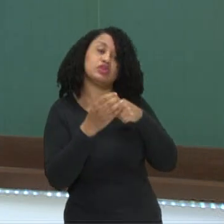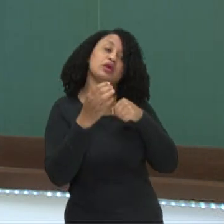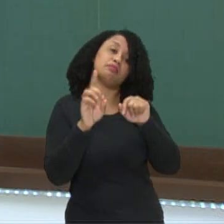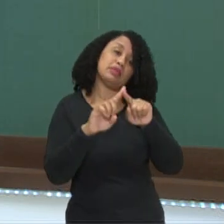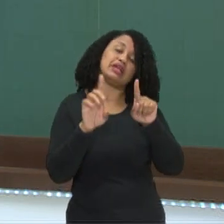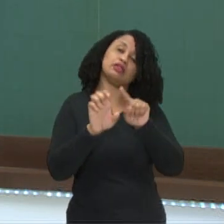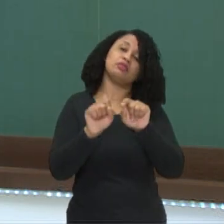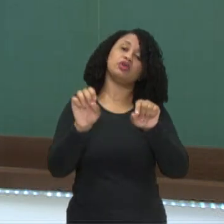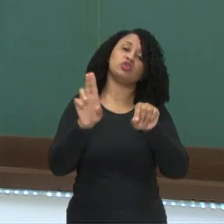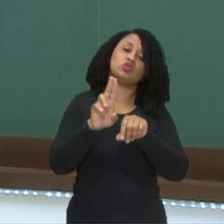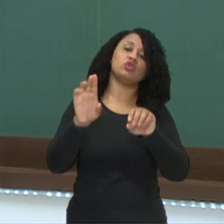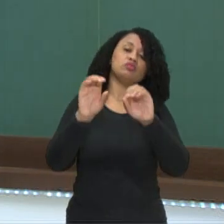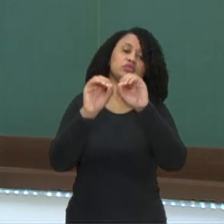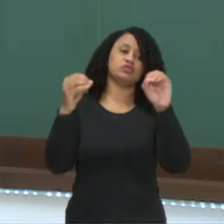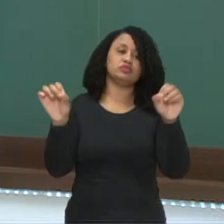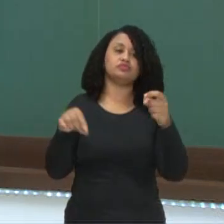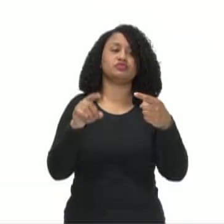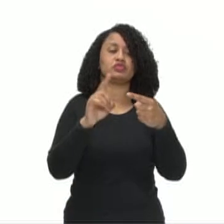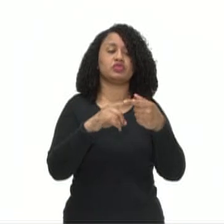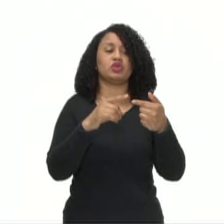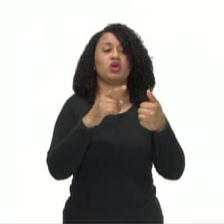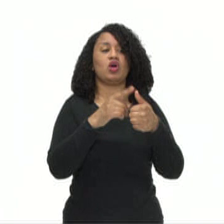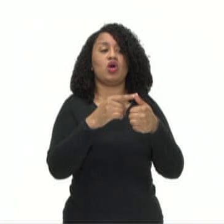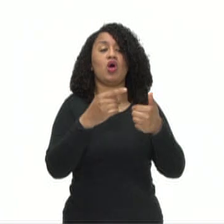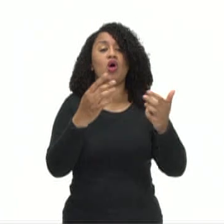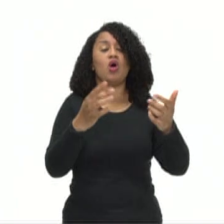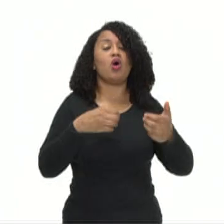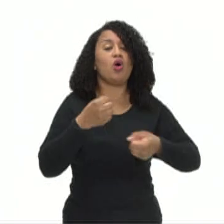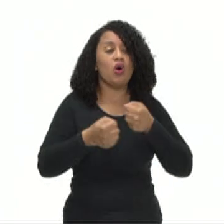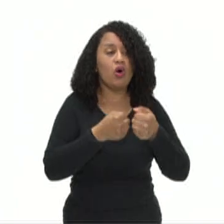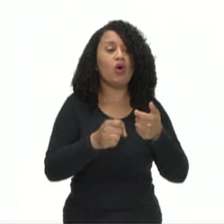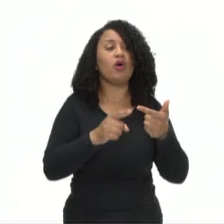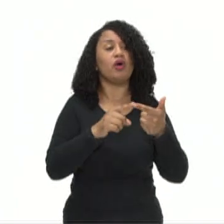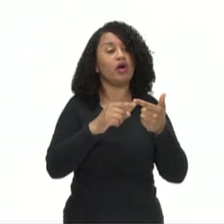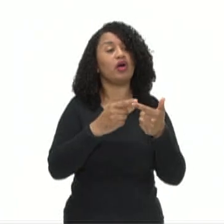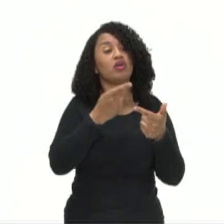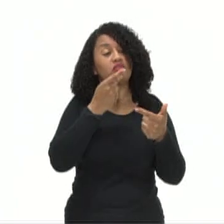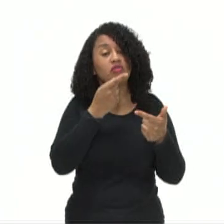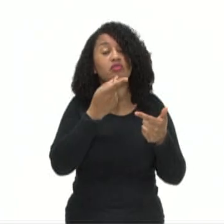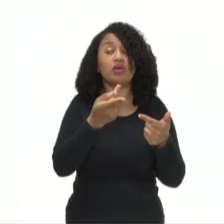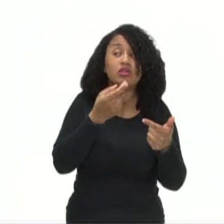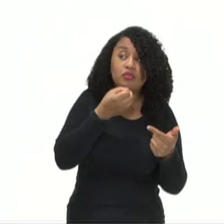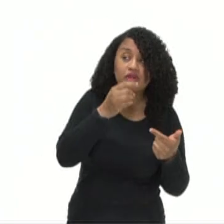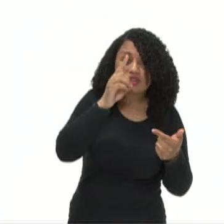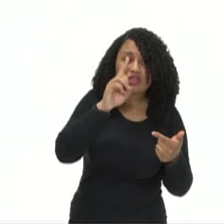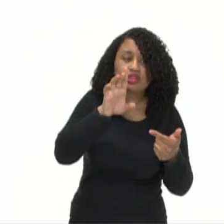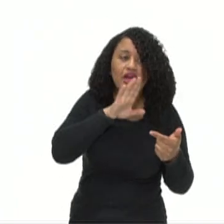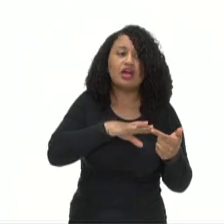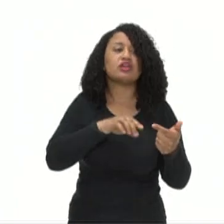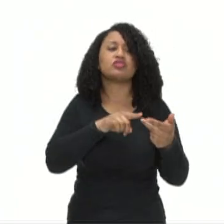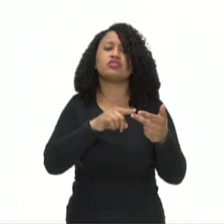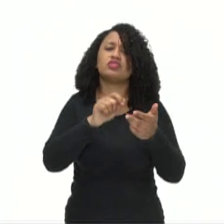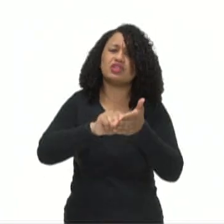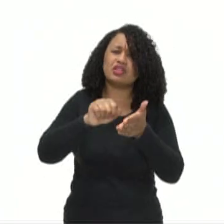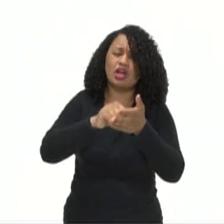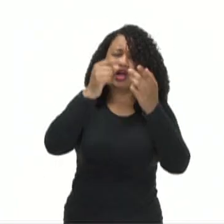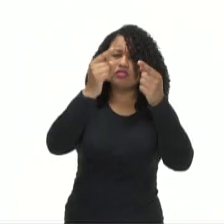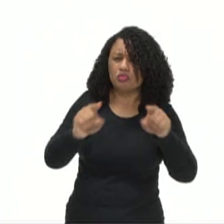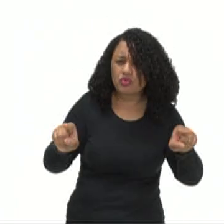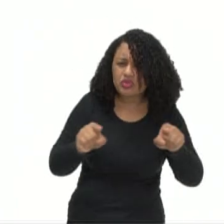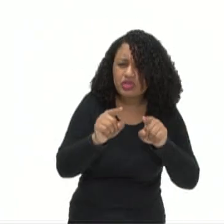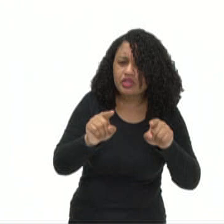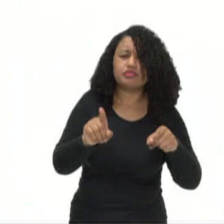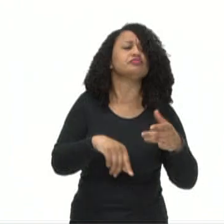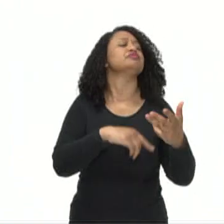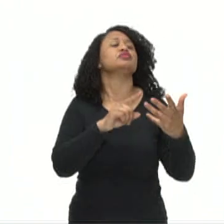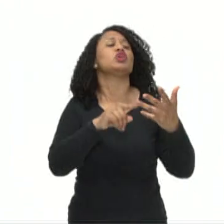Temos exemplos: corra, diga boa tarde, você escreve música, chove pouco na região,